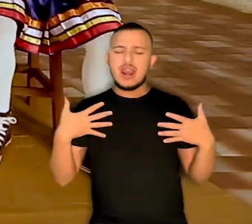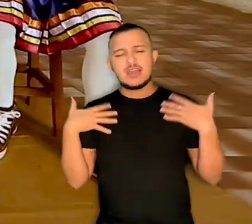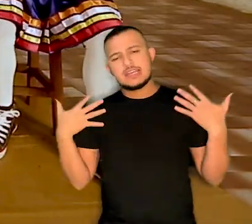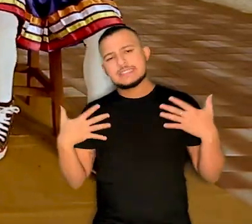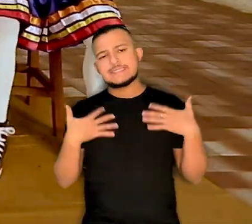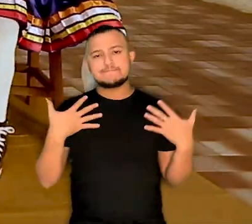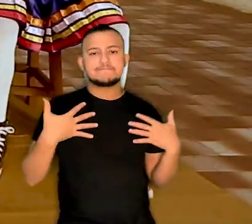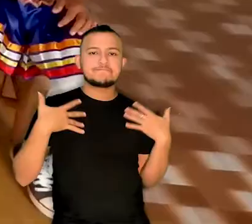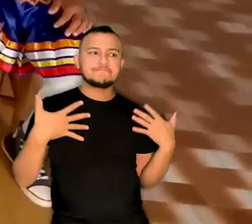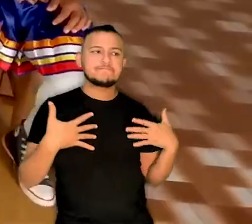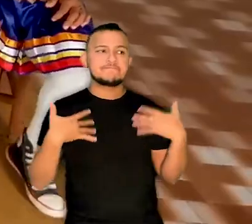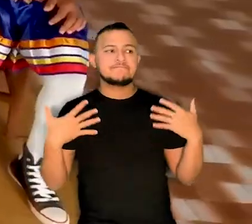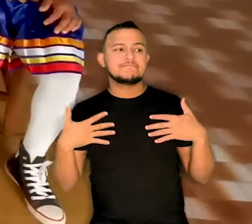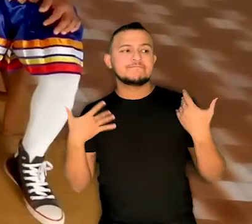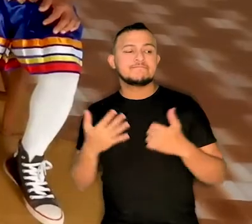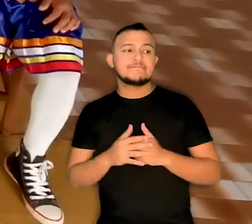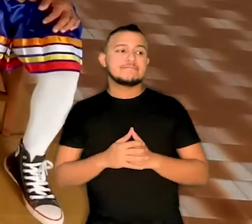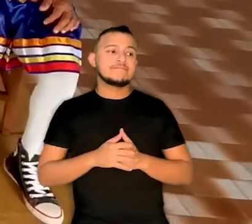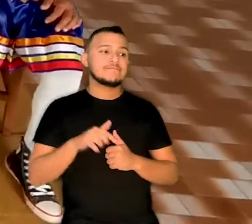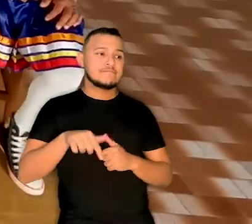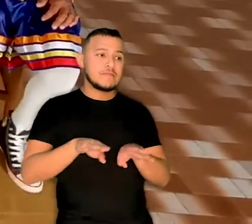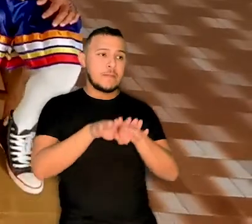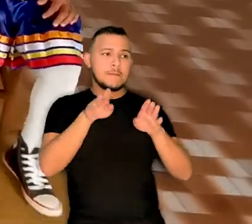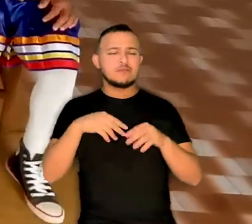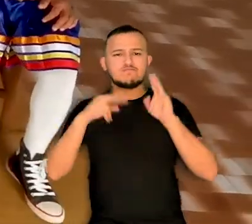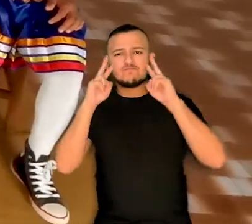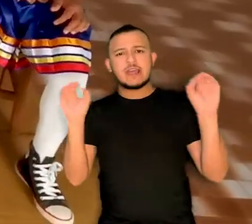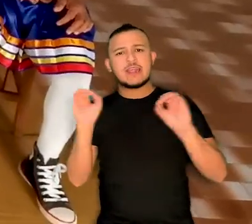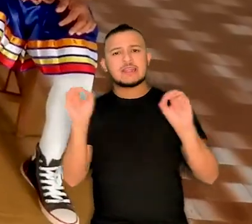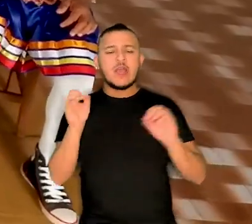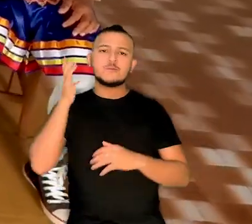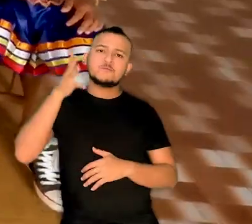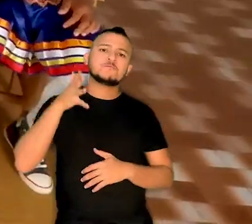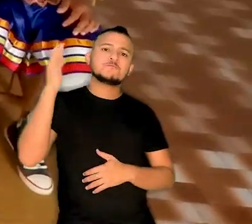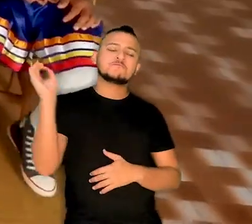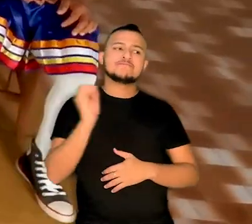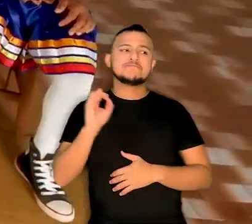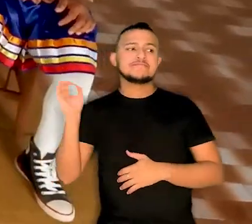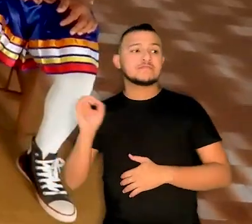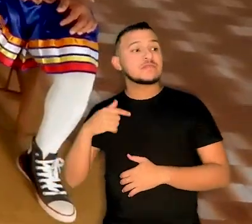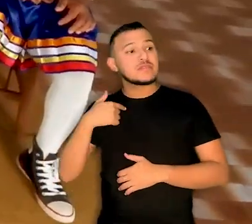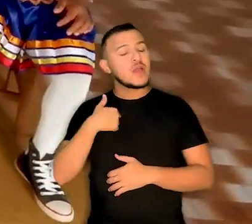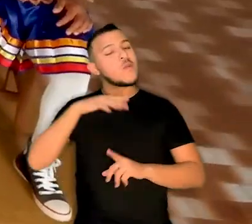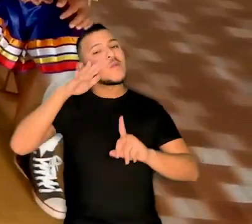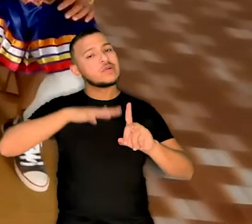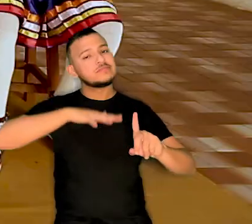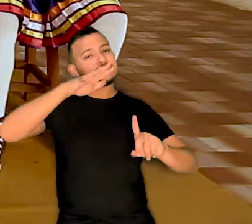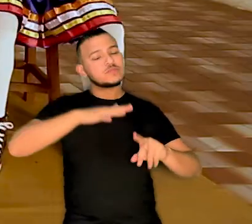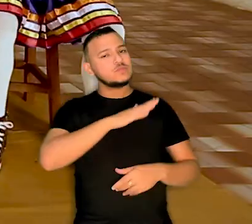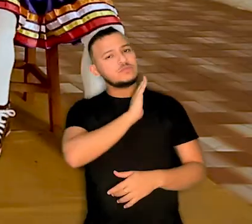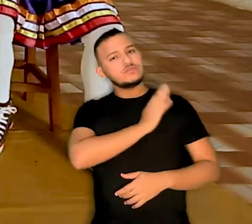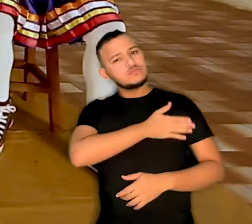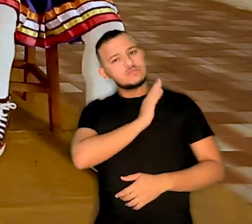muita alegria. Mas nessa vida não sou vendo o aratório, mas eu adoro o